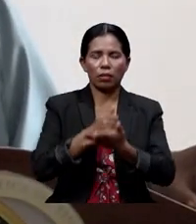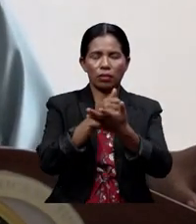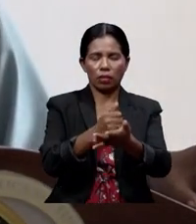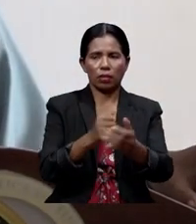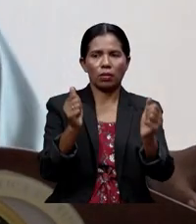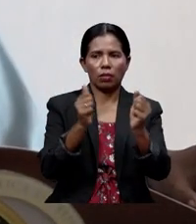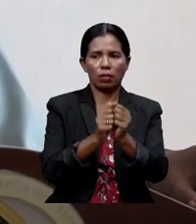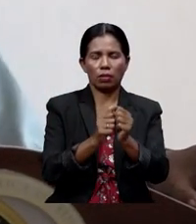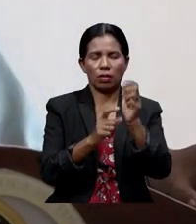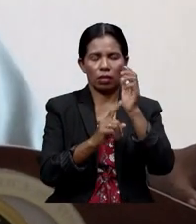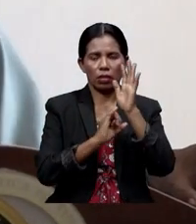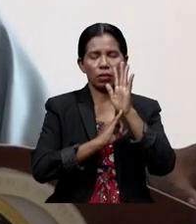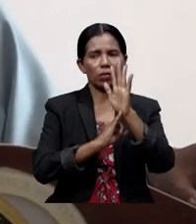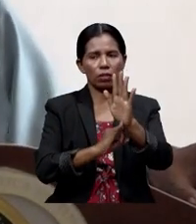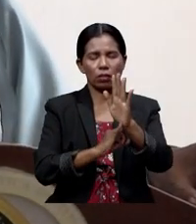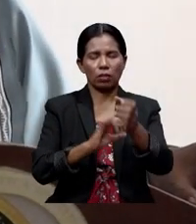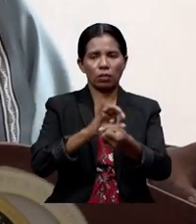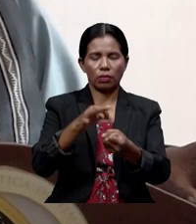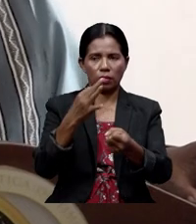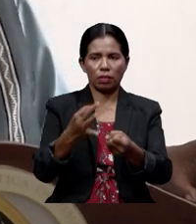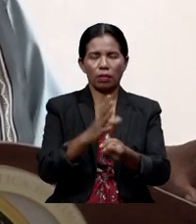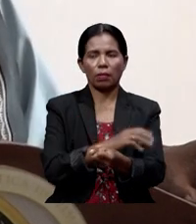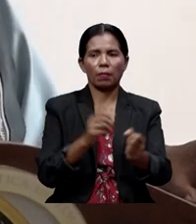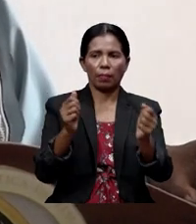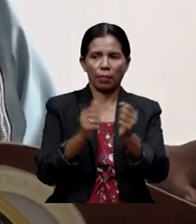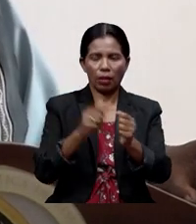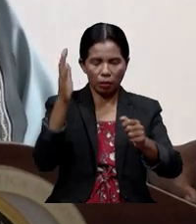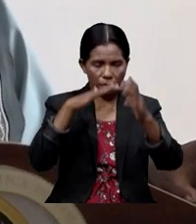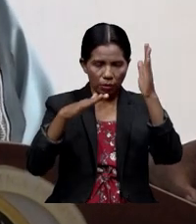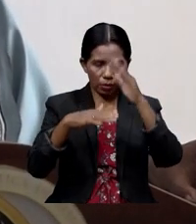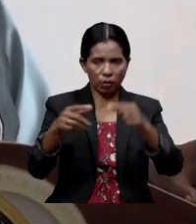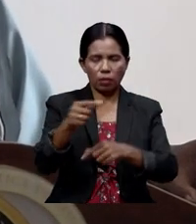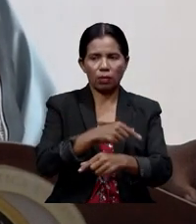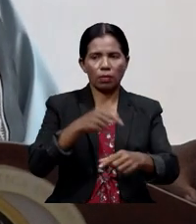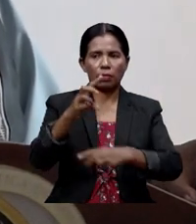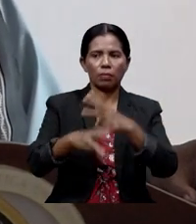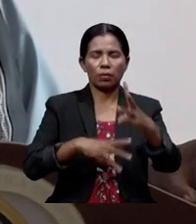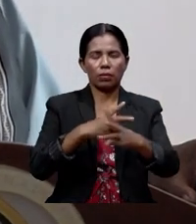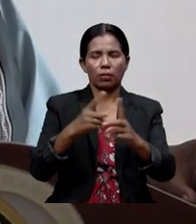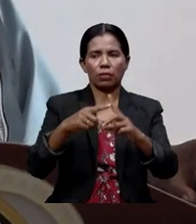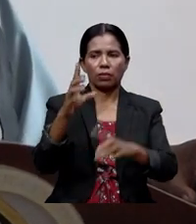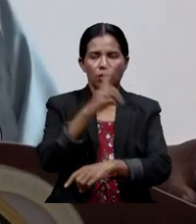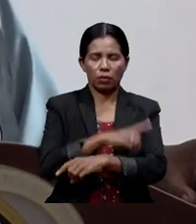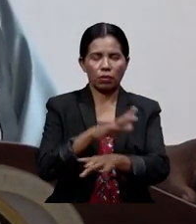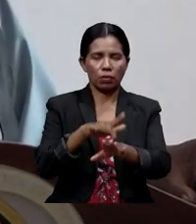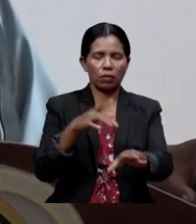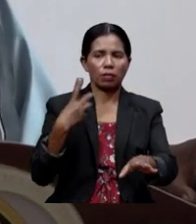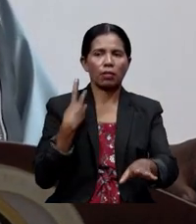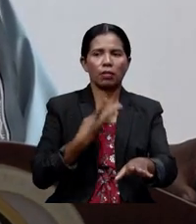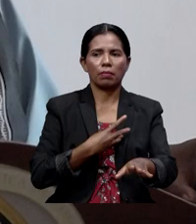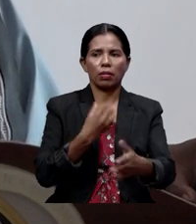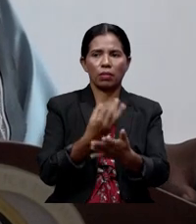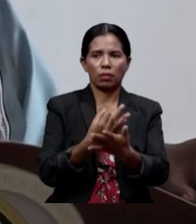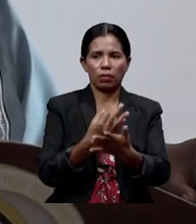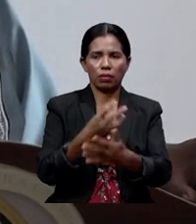a interrupção covid né a foi no problema global mundo em lornia afeta até teves para parte financeira